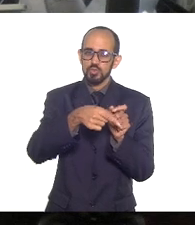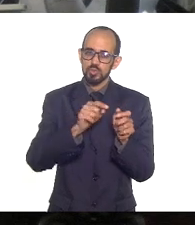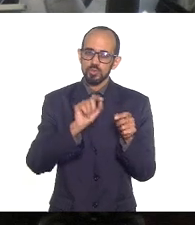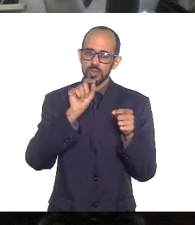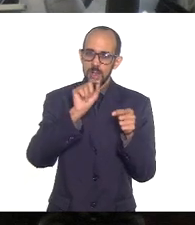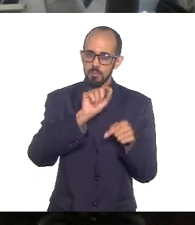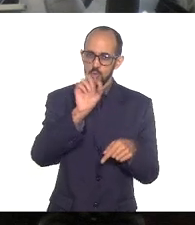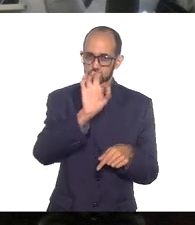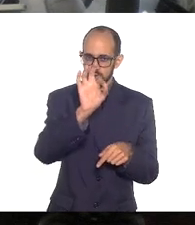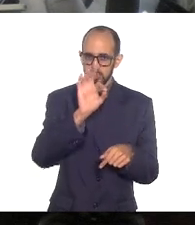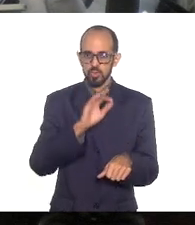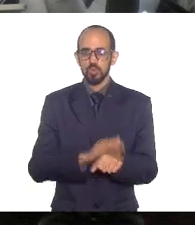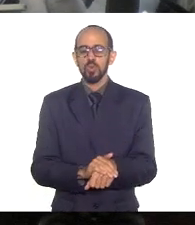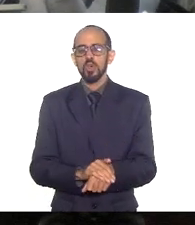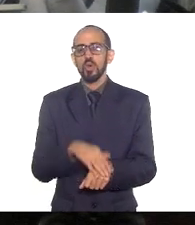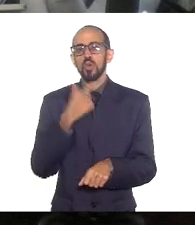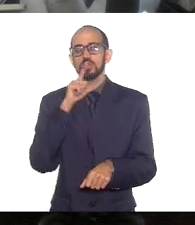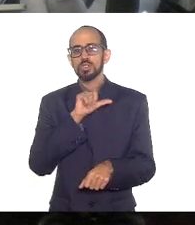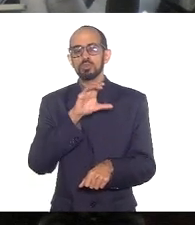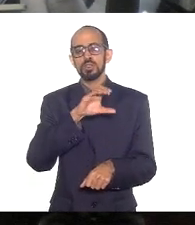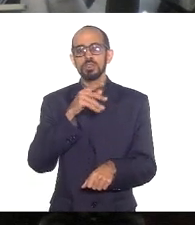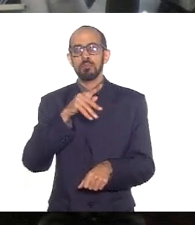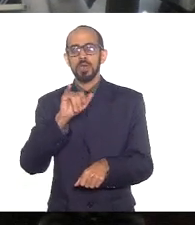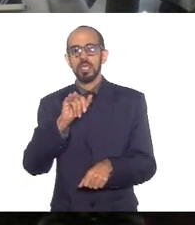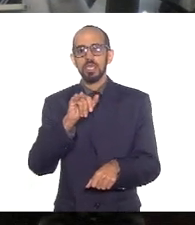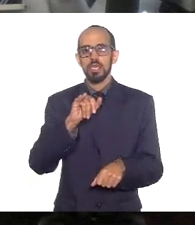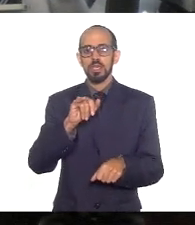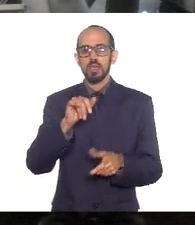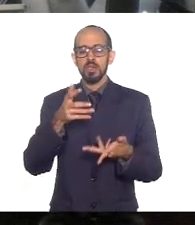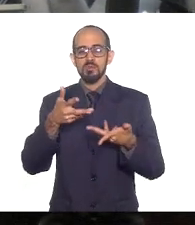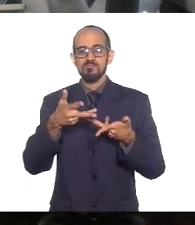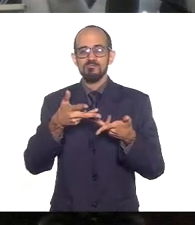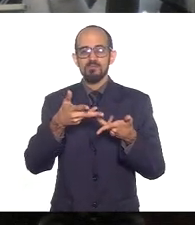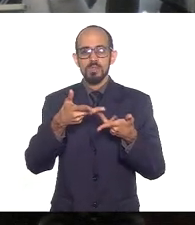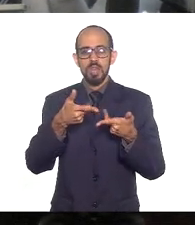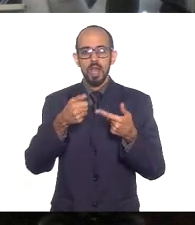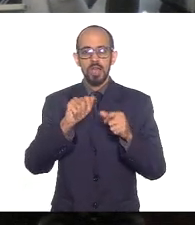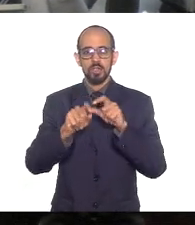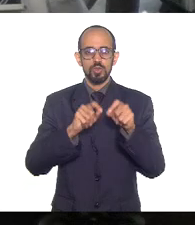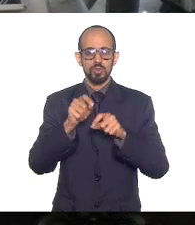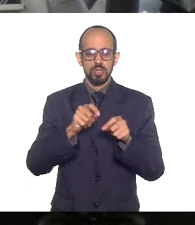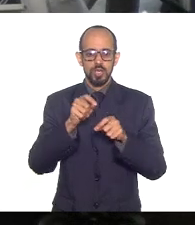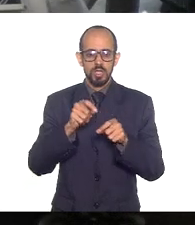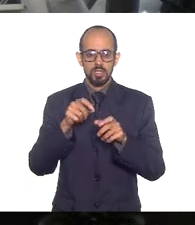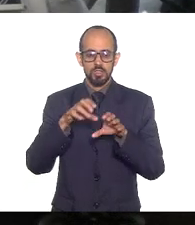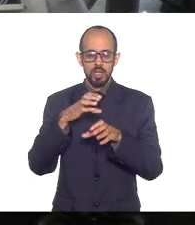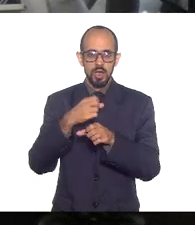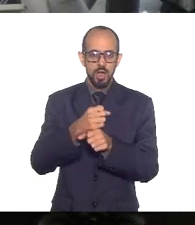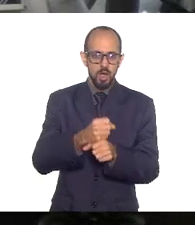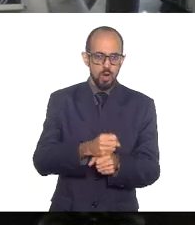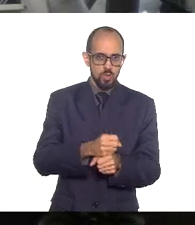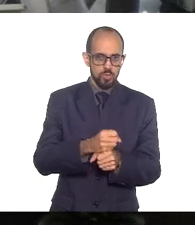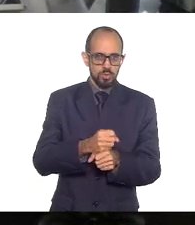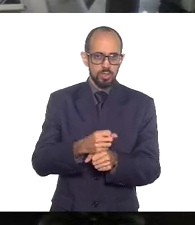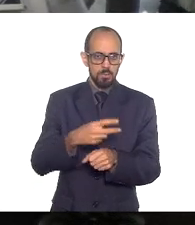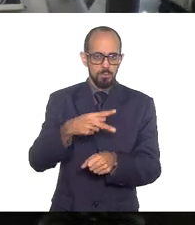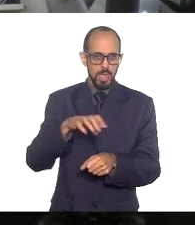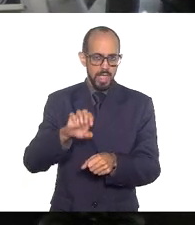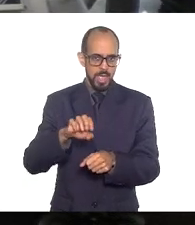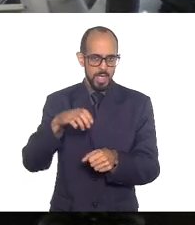conseguimos com essa CPI milagre de abrir a caixa-preta das contas participação especial dos olhos